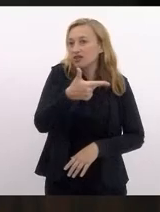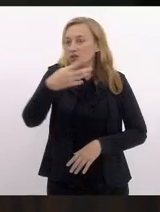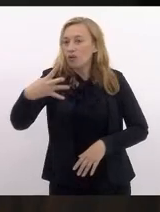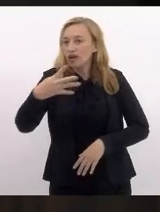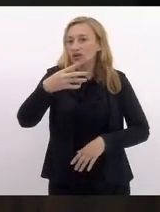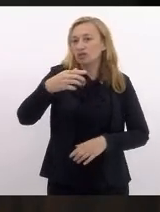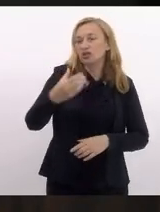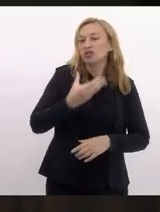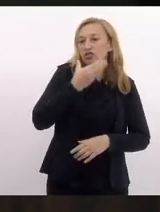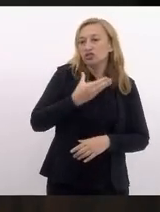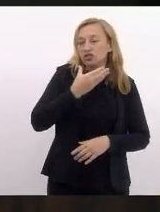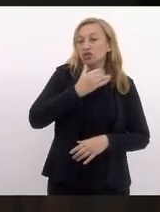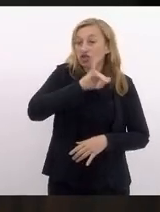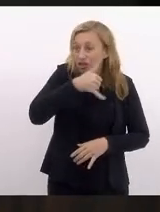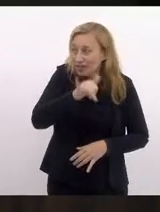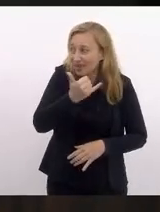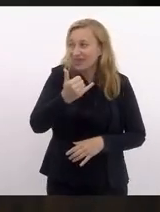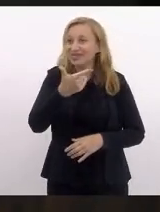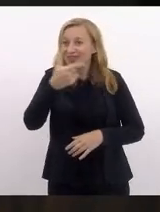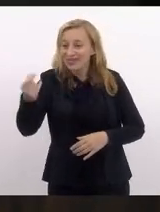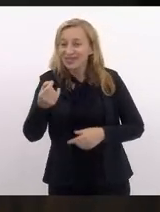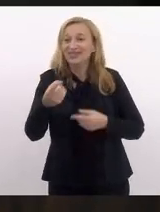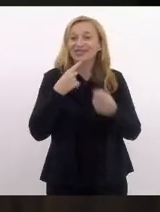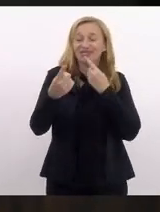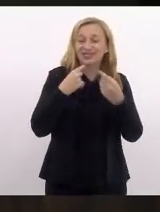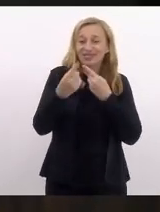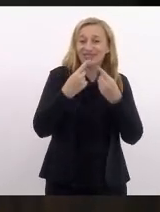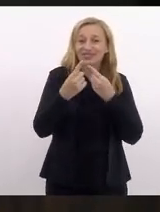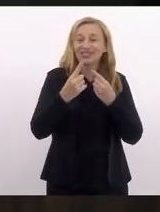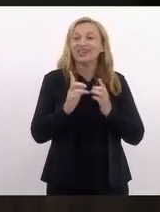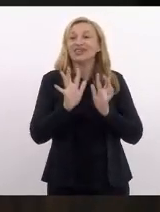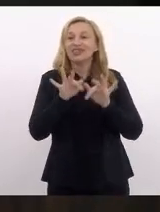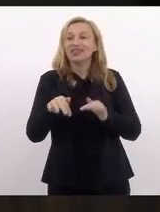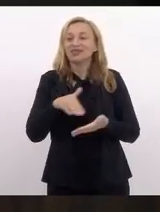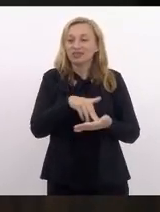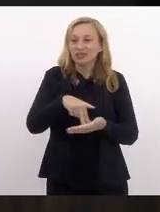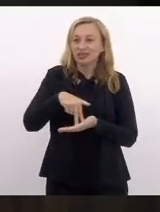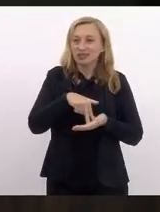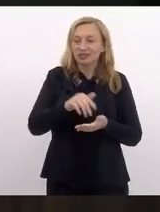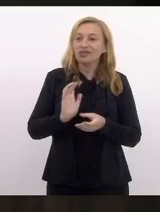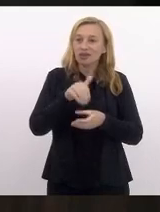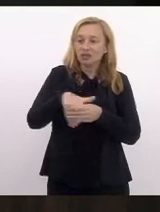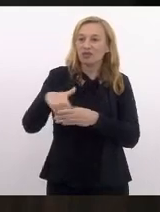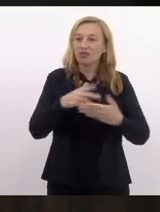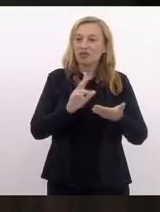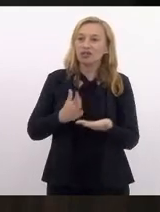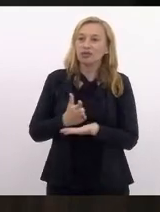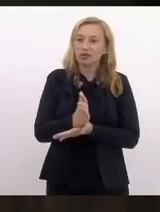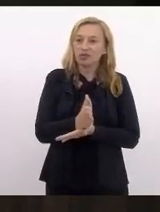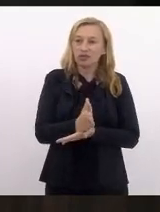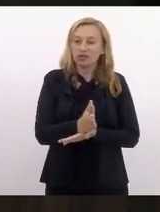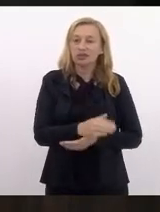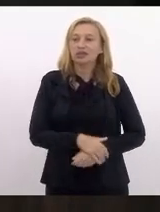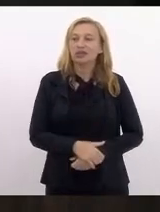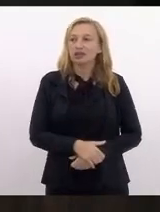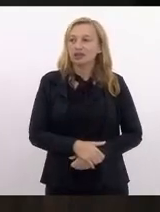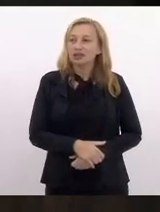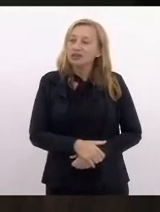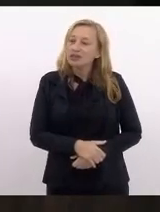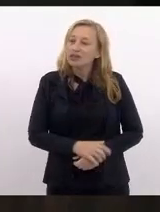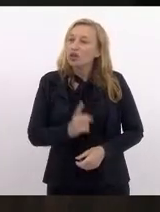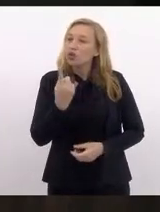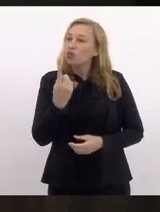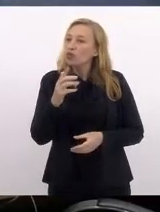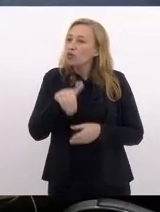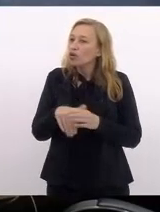24 Janeiro de 20 em exposição na Avenida quer discutir se a depressão em votação se eu tiver prova nesse botão aprovado vai autógrafo